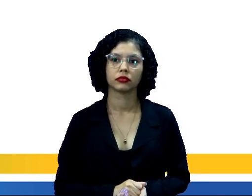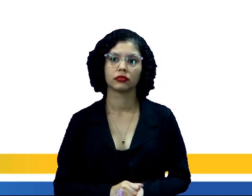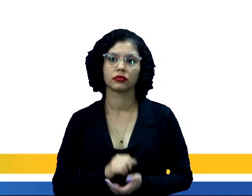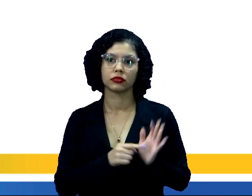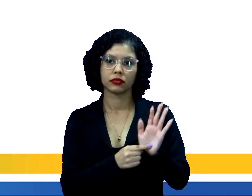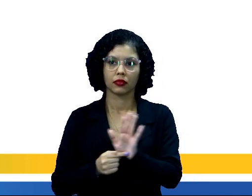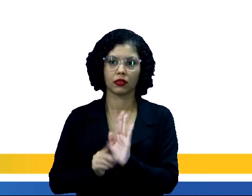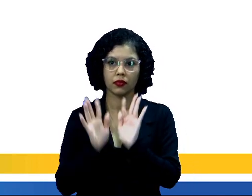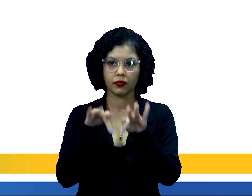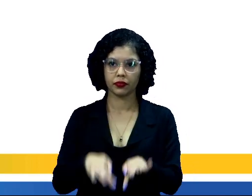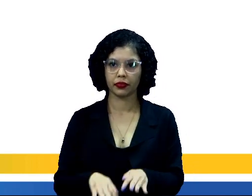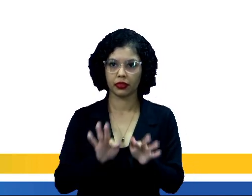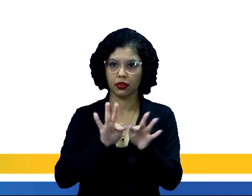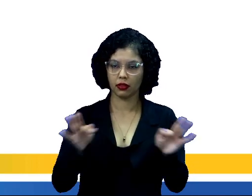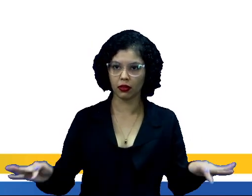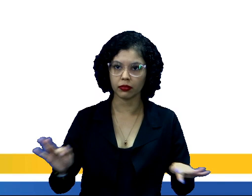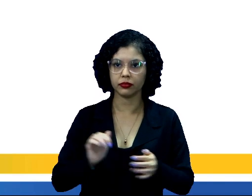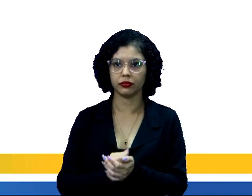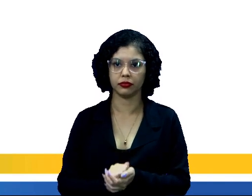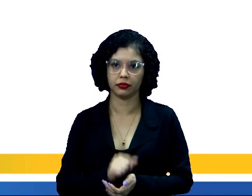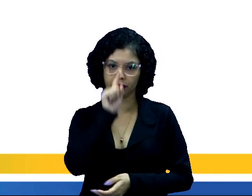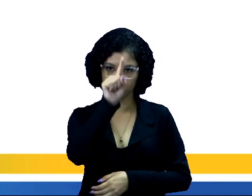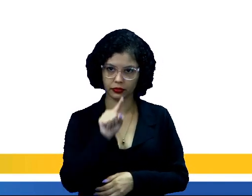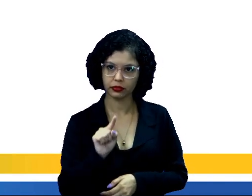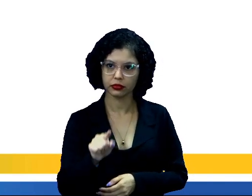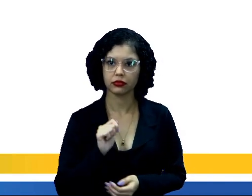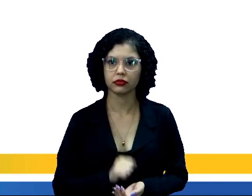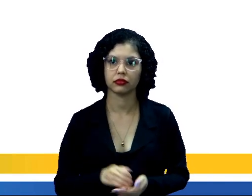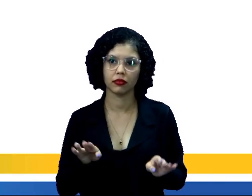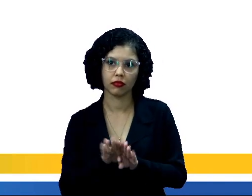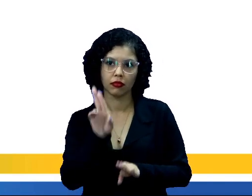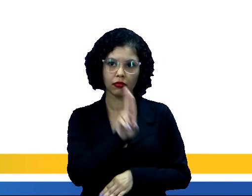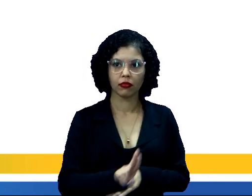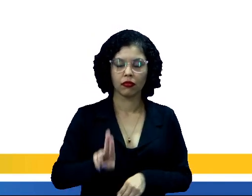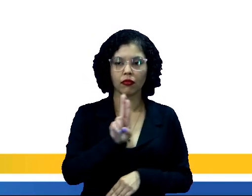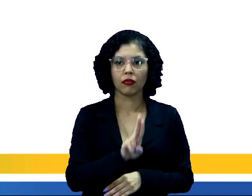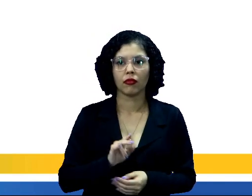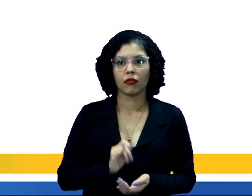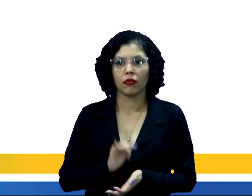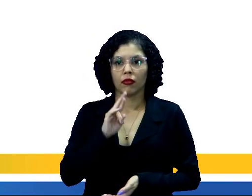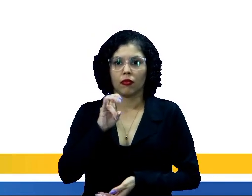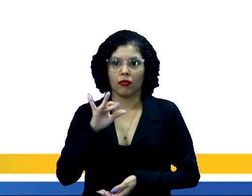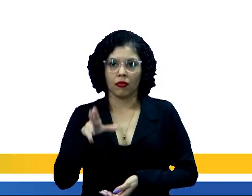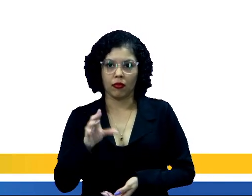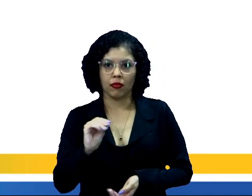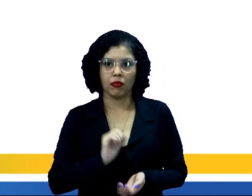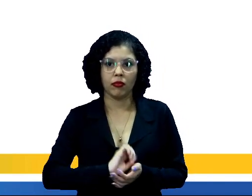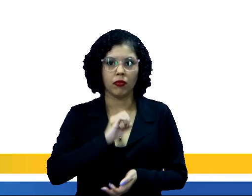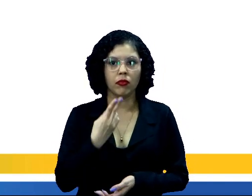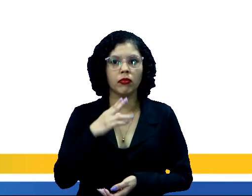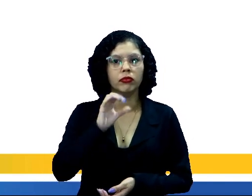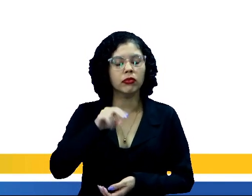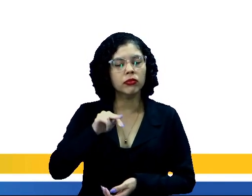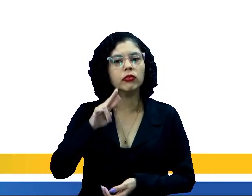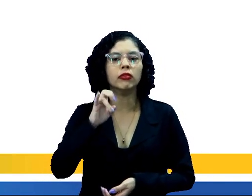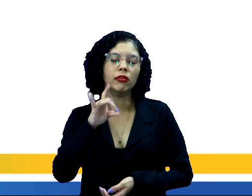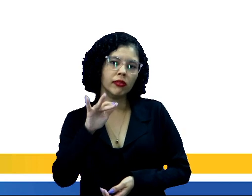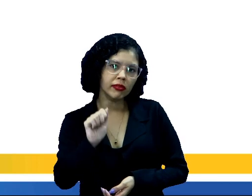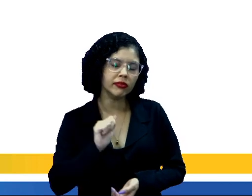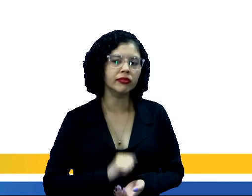mark, indica o final de uma oração exclamativa e também é utilizado com interjeições